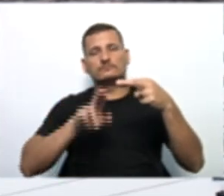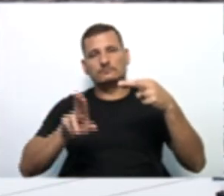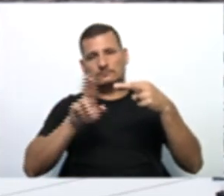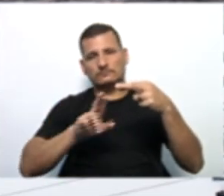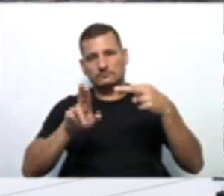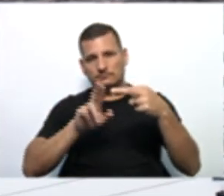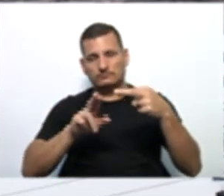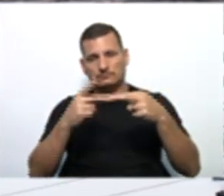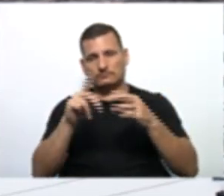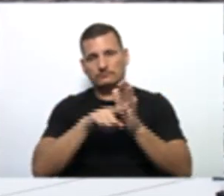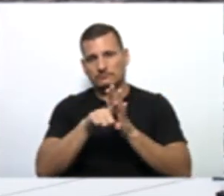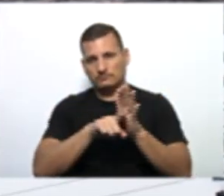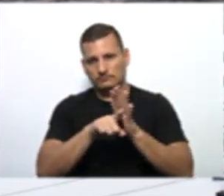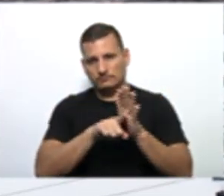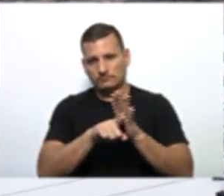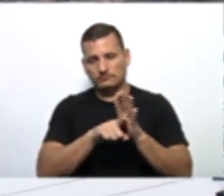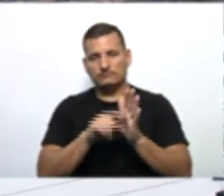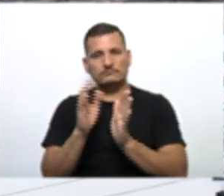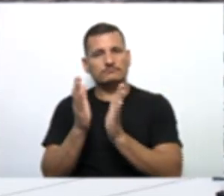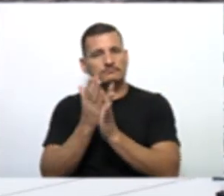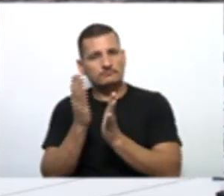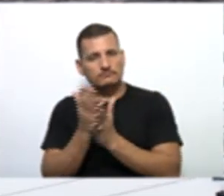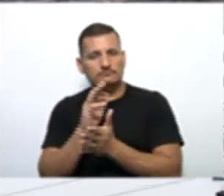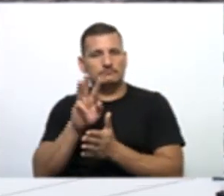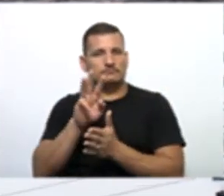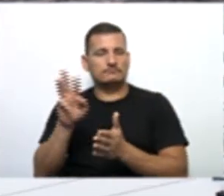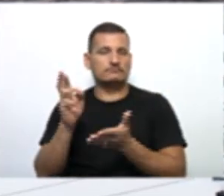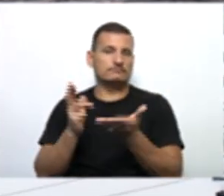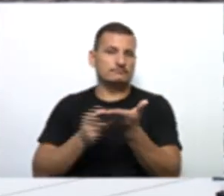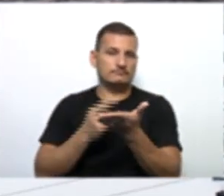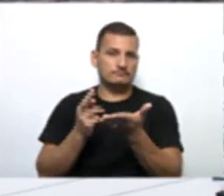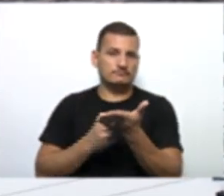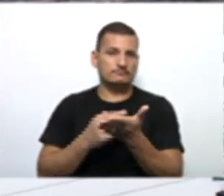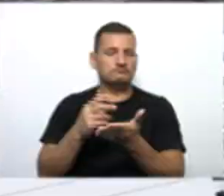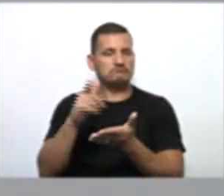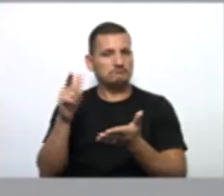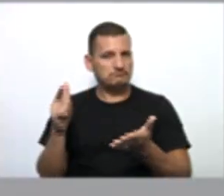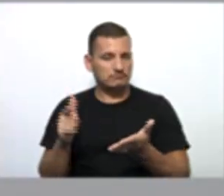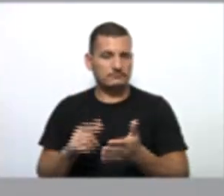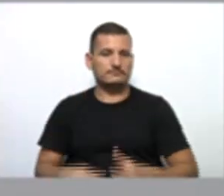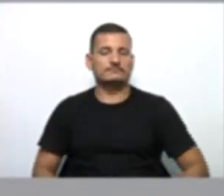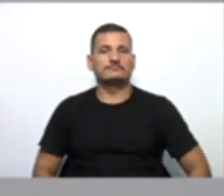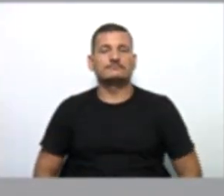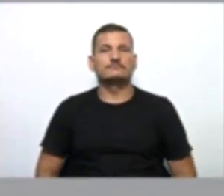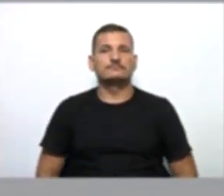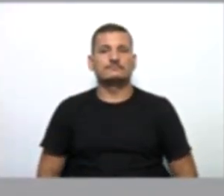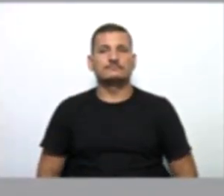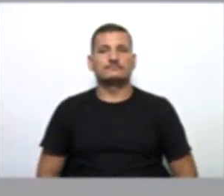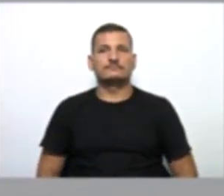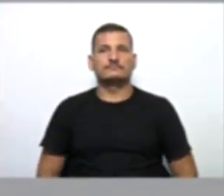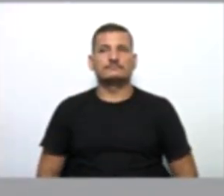pesquisa através de fontes, livros, sites, revistas e outros.